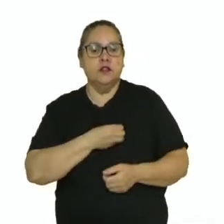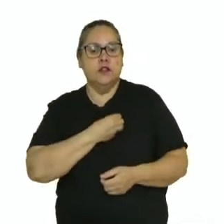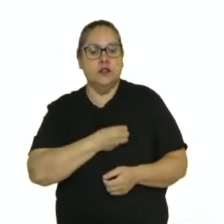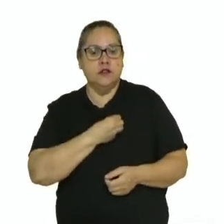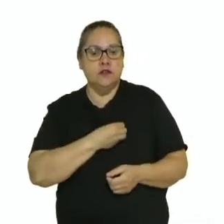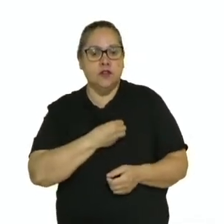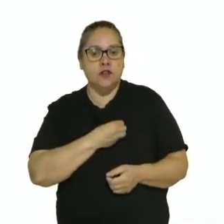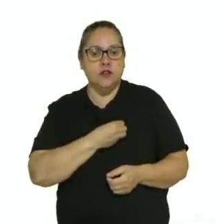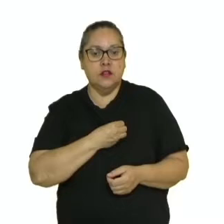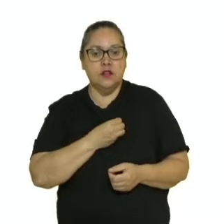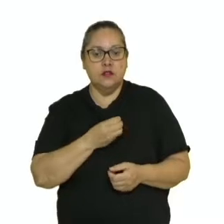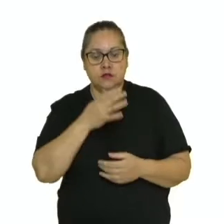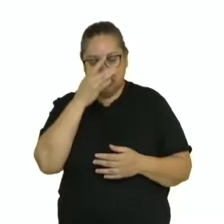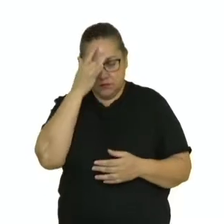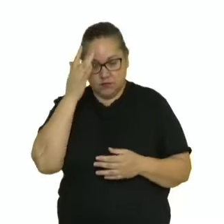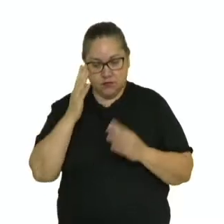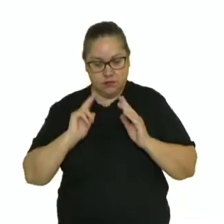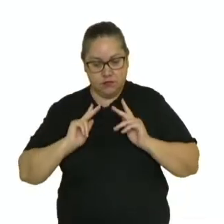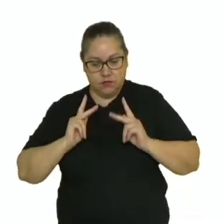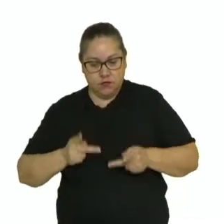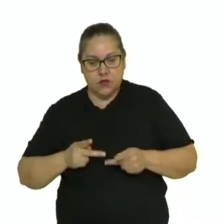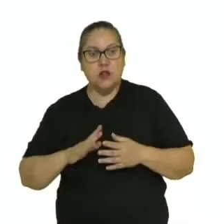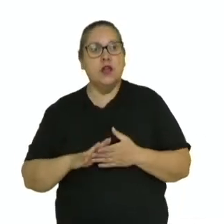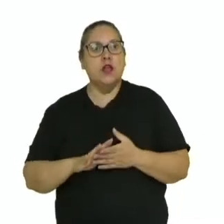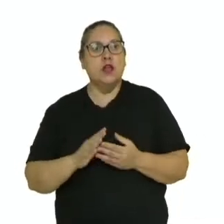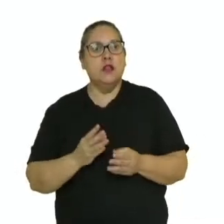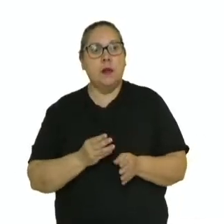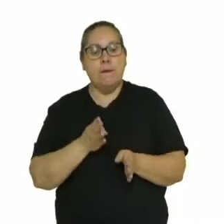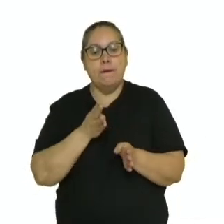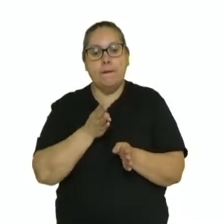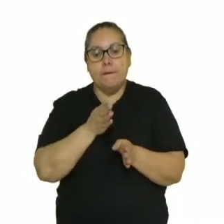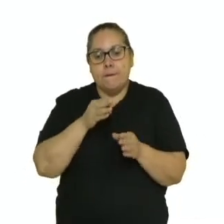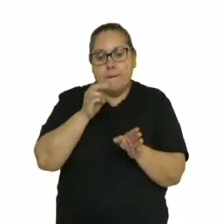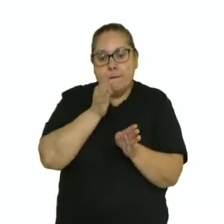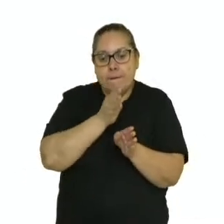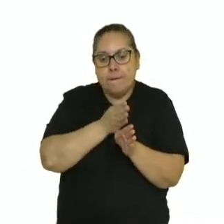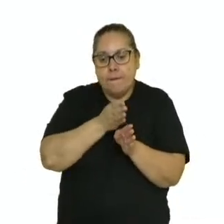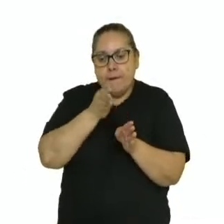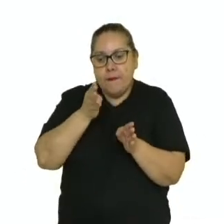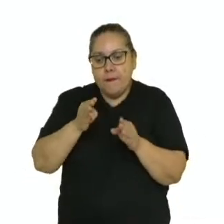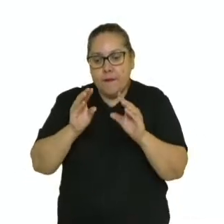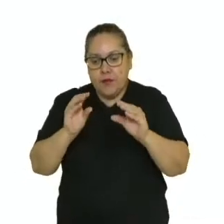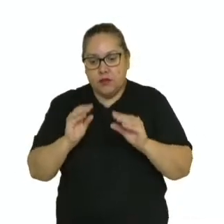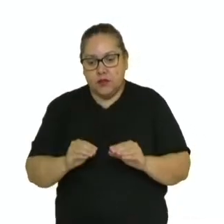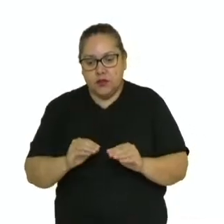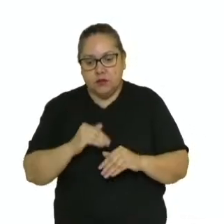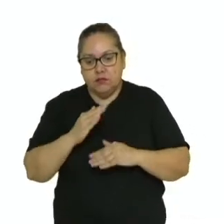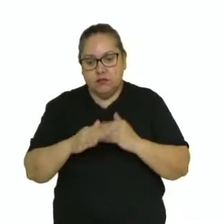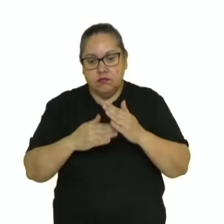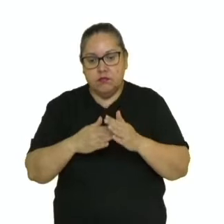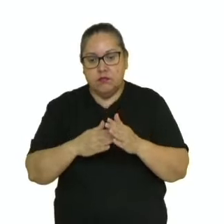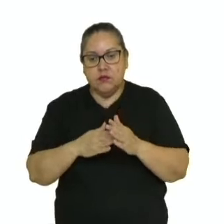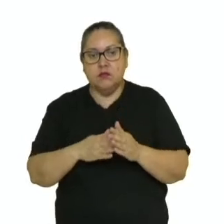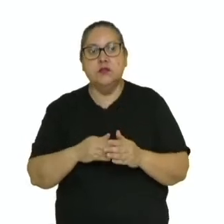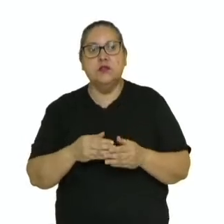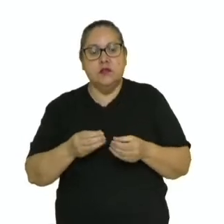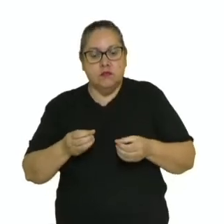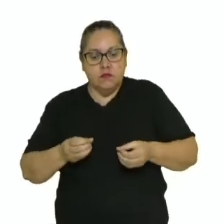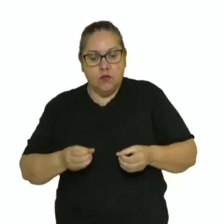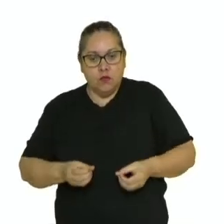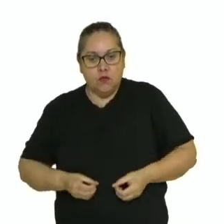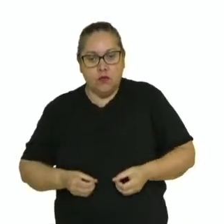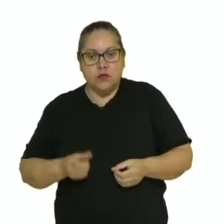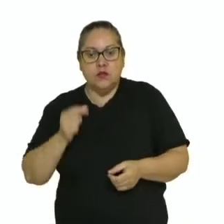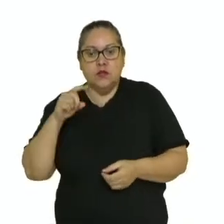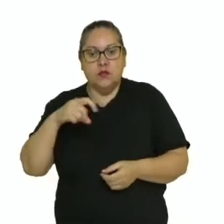seres pluricelulares, porque é através da meiose que vão se formar as células de reprodução, né? Gametas, espermatozoide e óvulo.